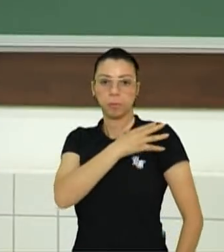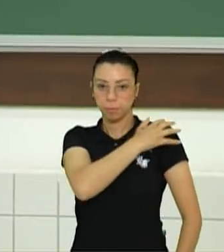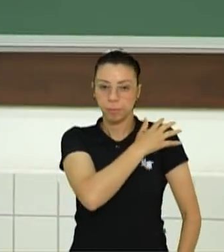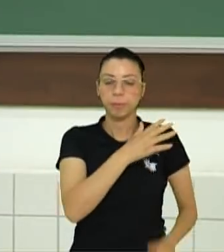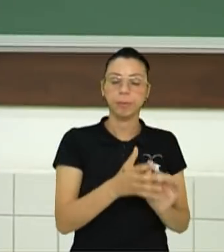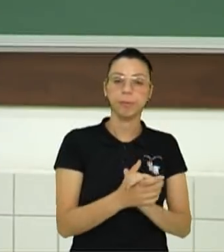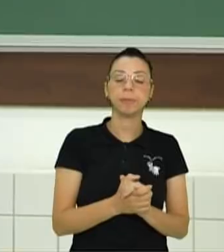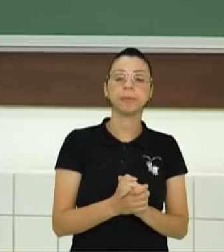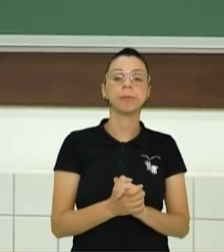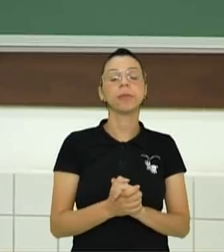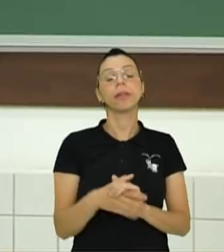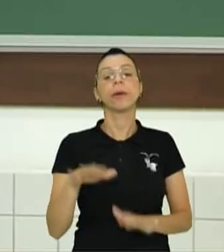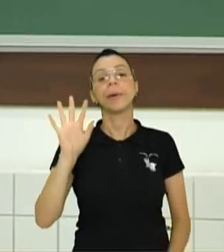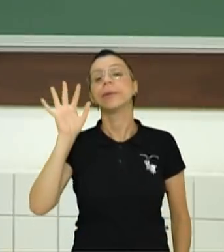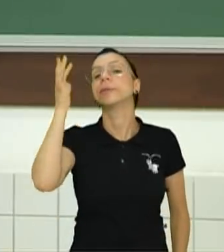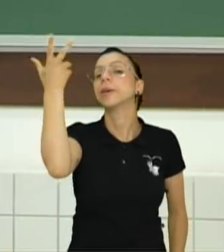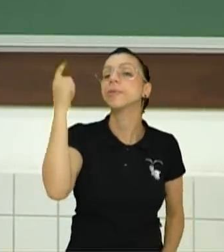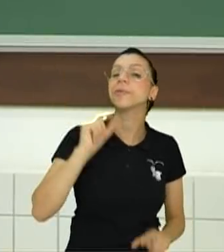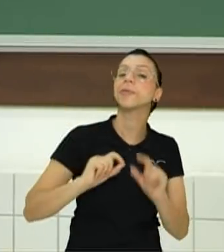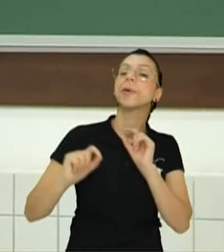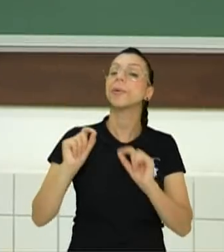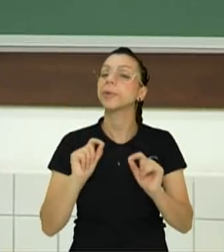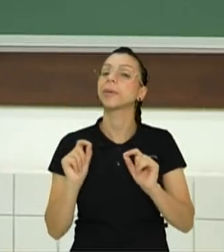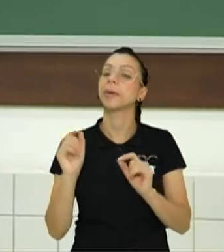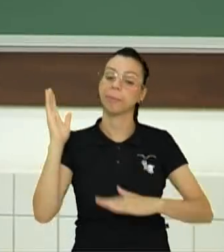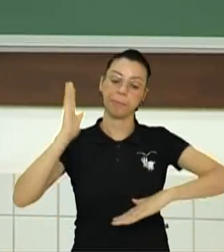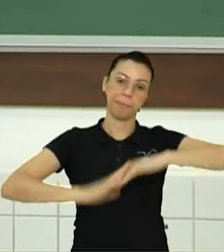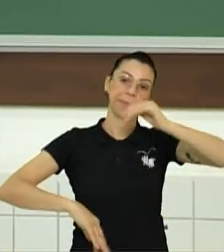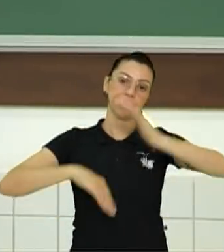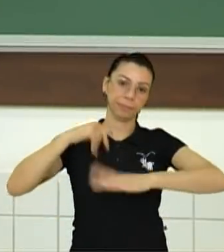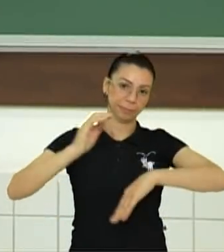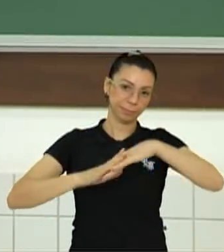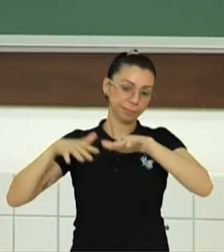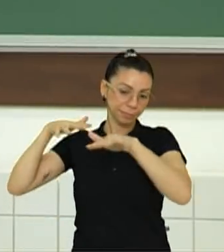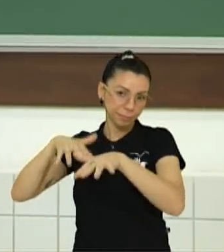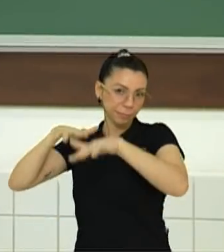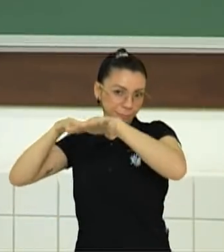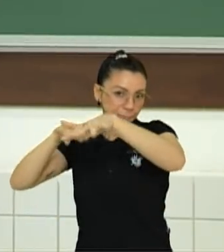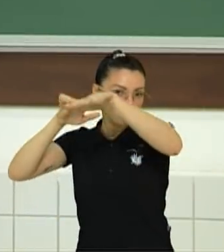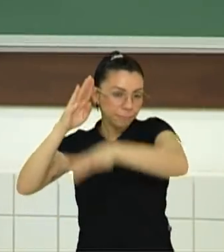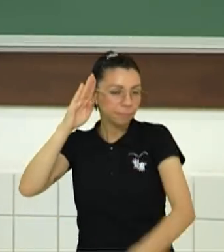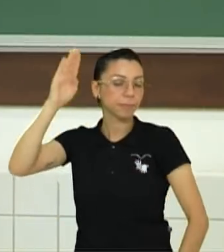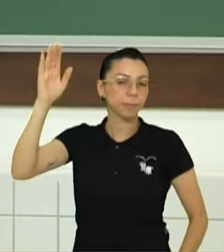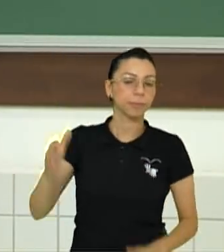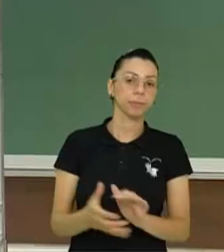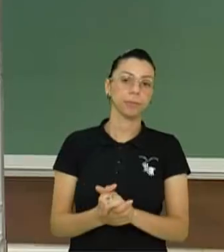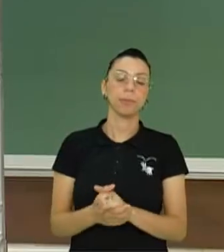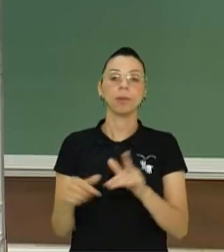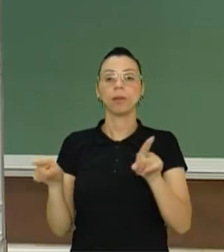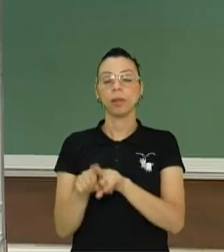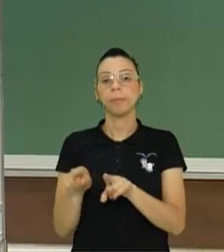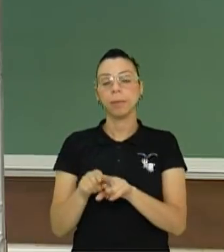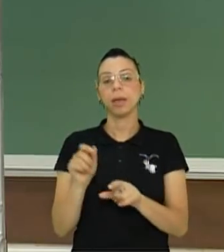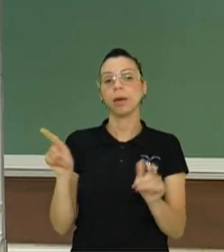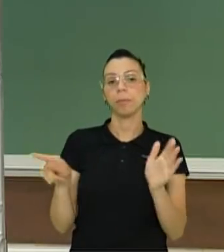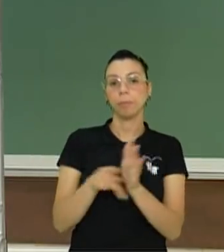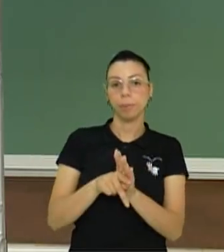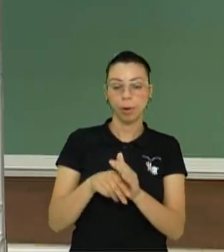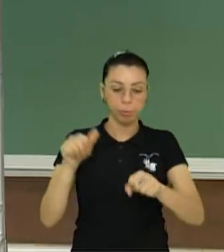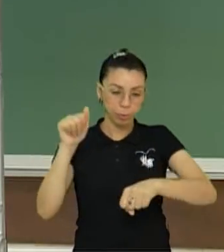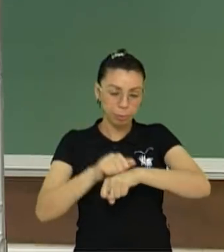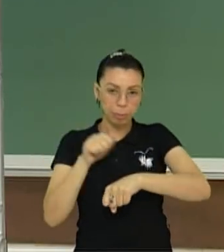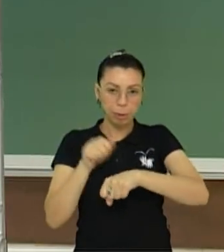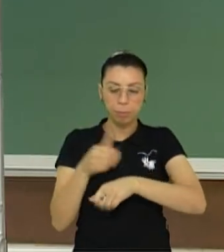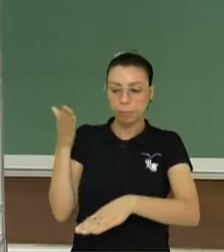resolveu profissionalizar o exército. Os exércitos eram normalmente formados pela participação de camponeses na